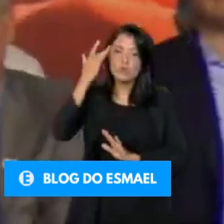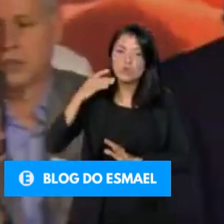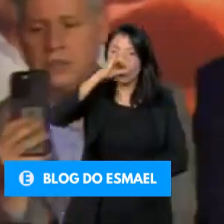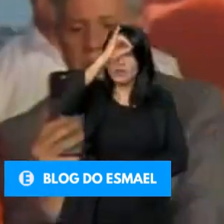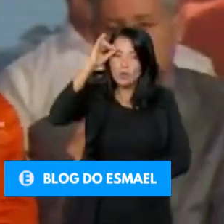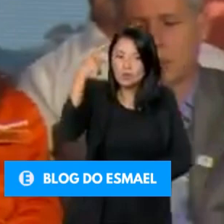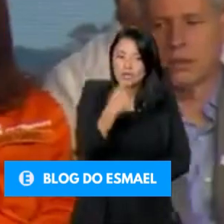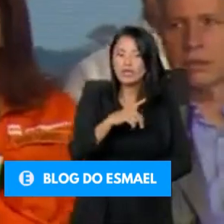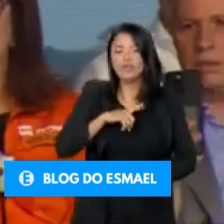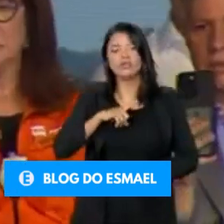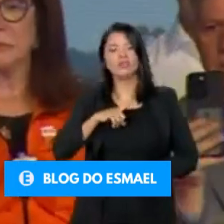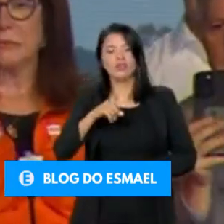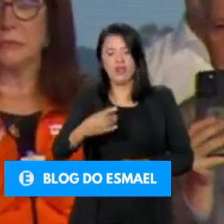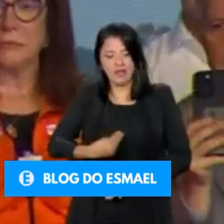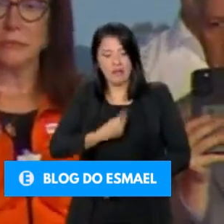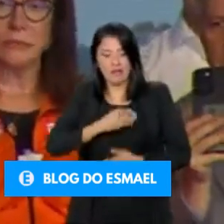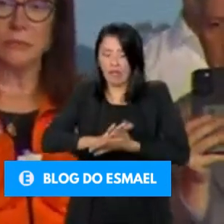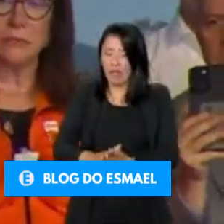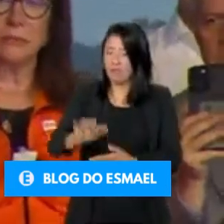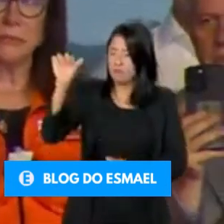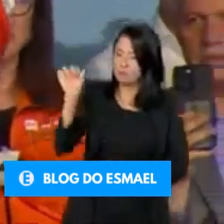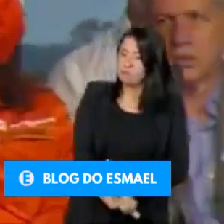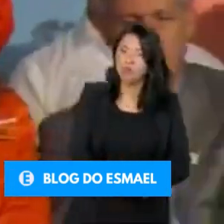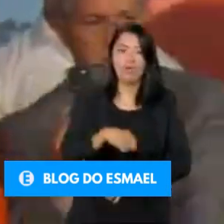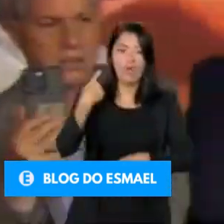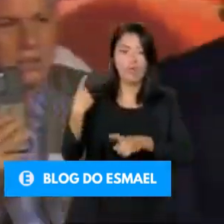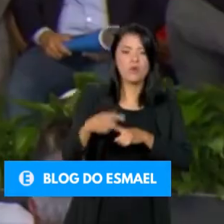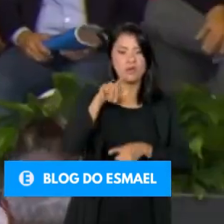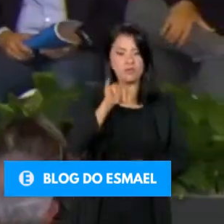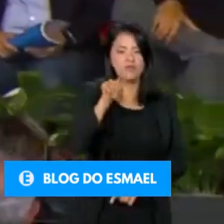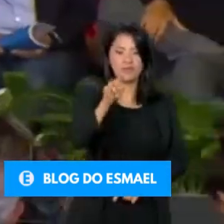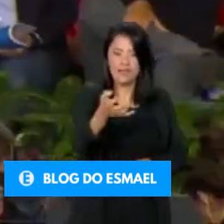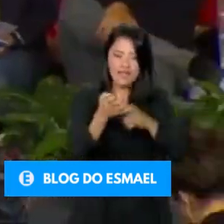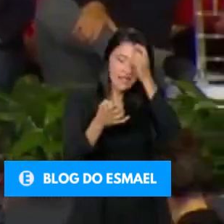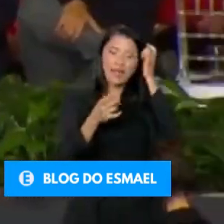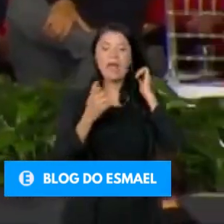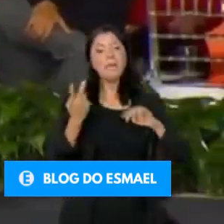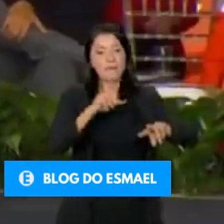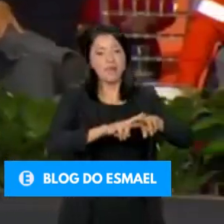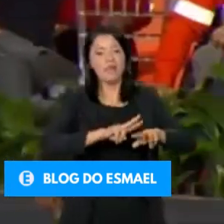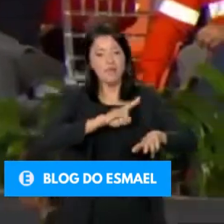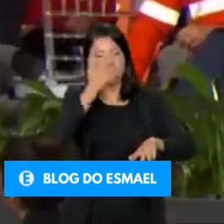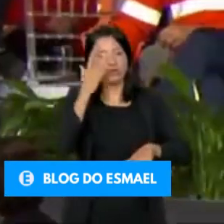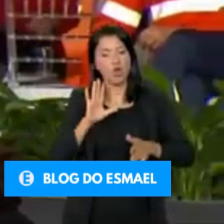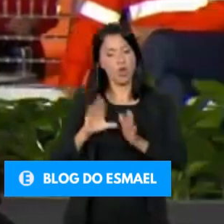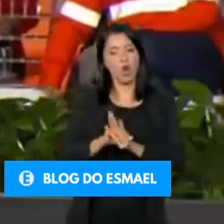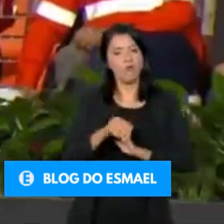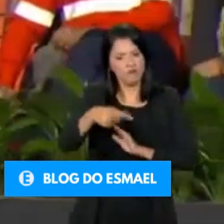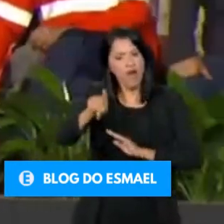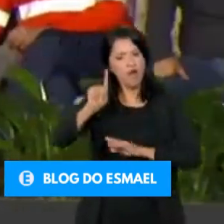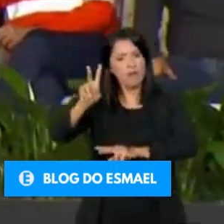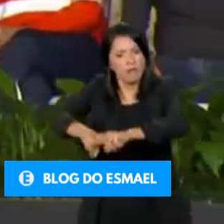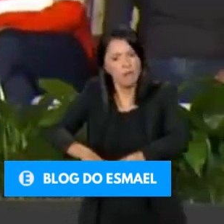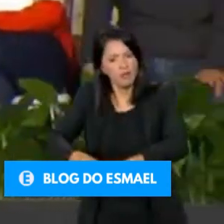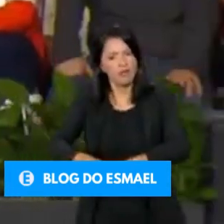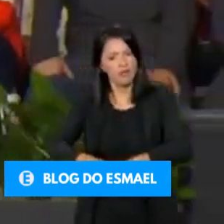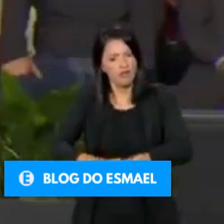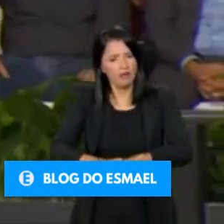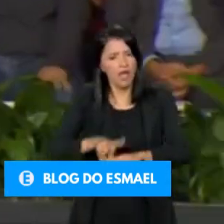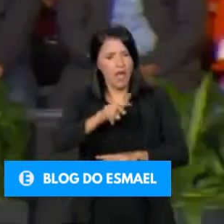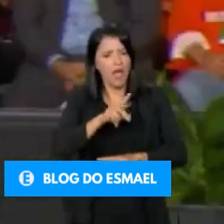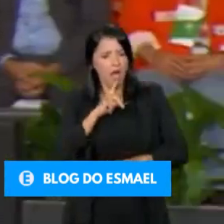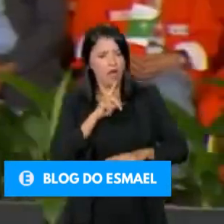inocentes tiveram a vida desgraçada. Porque se você quer prender um ladrão, prenda. Se você quer prender um ladrão, o